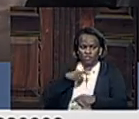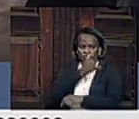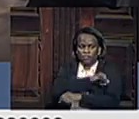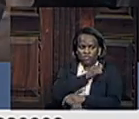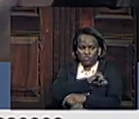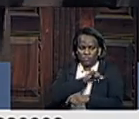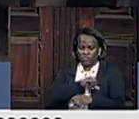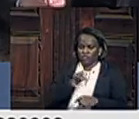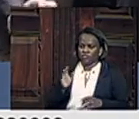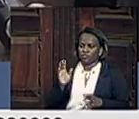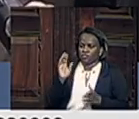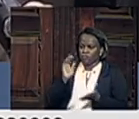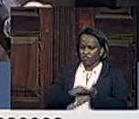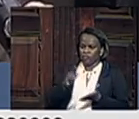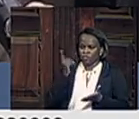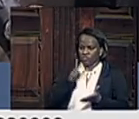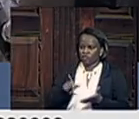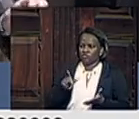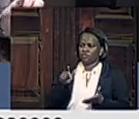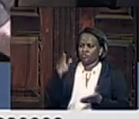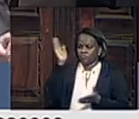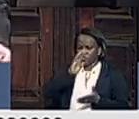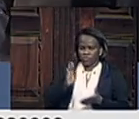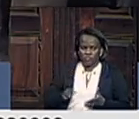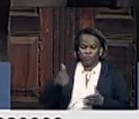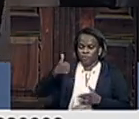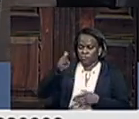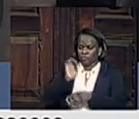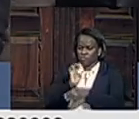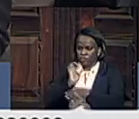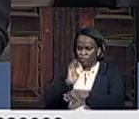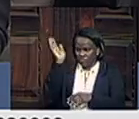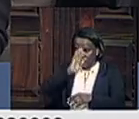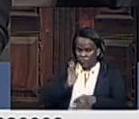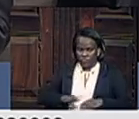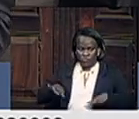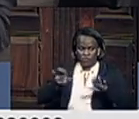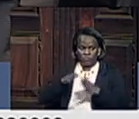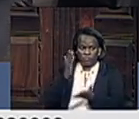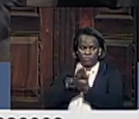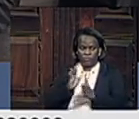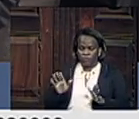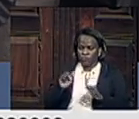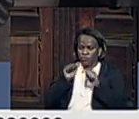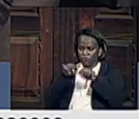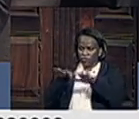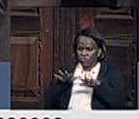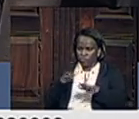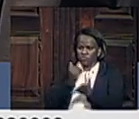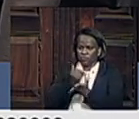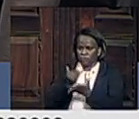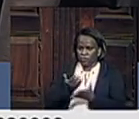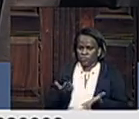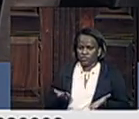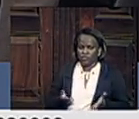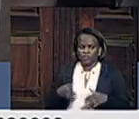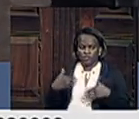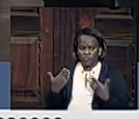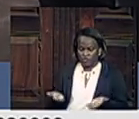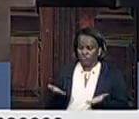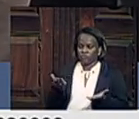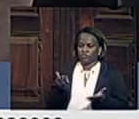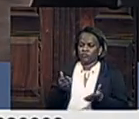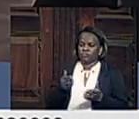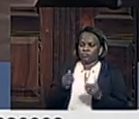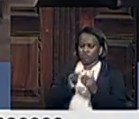tornou case para o Brasil, sendo o primeiro estado da federação a acabar com o pagamento de sessões extraordinárias. Concordo